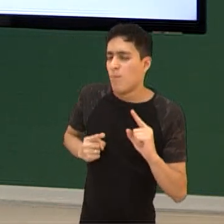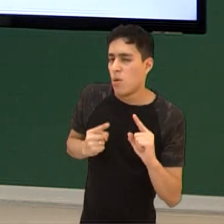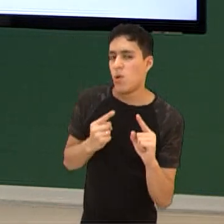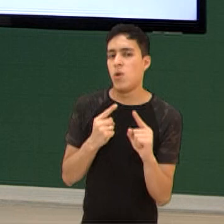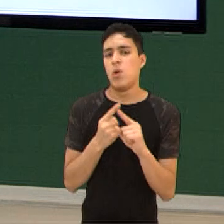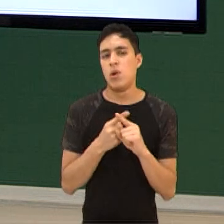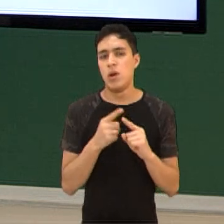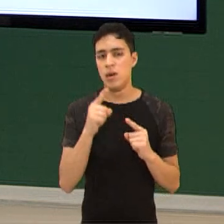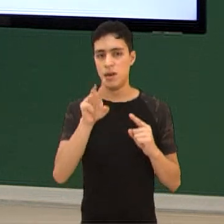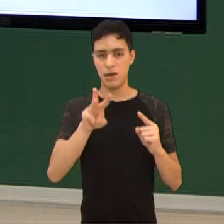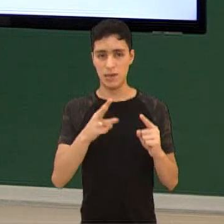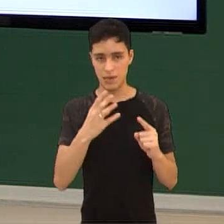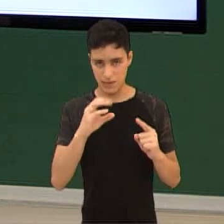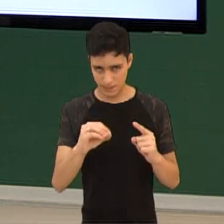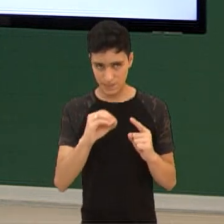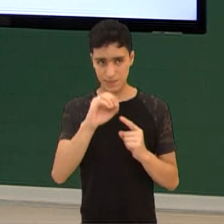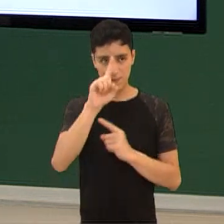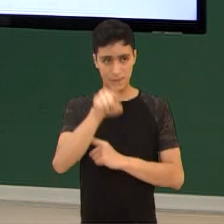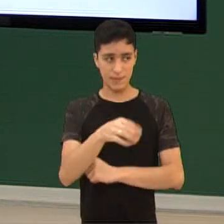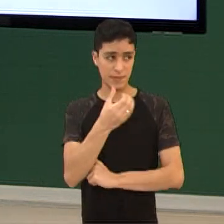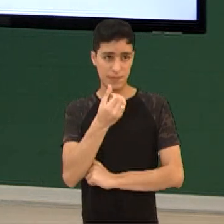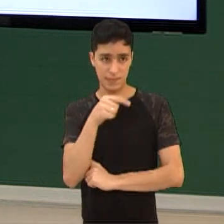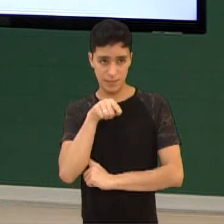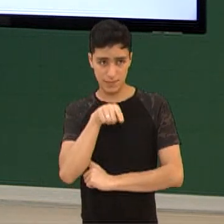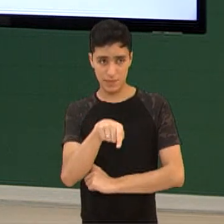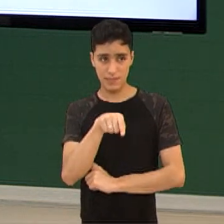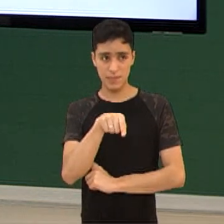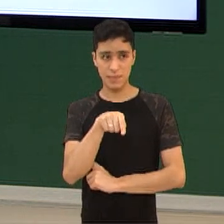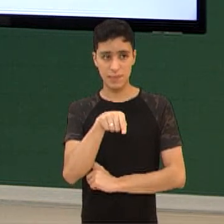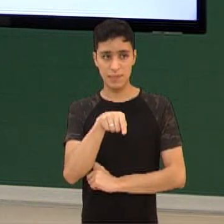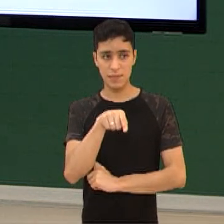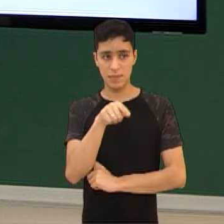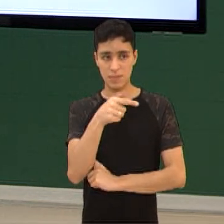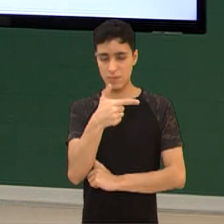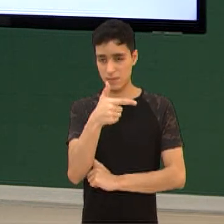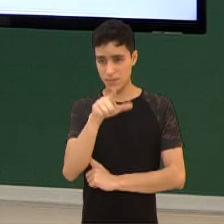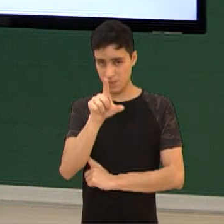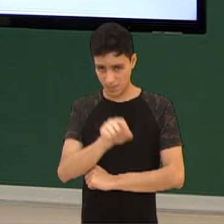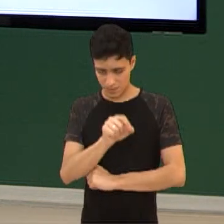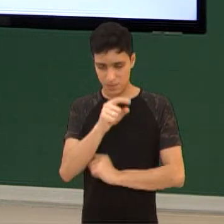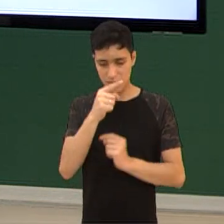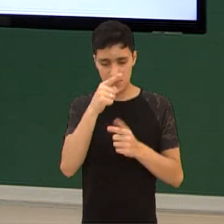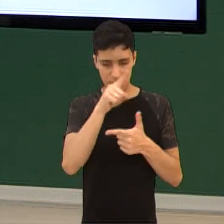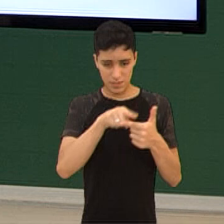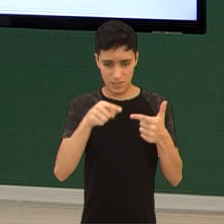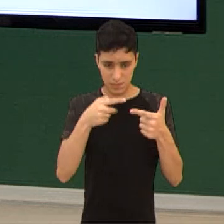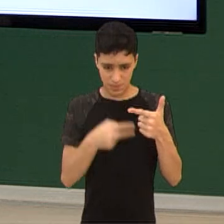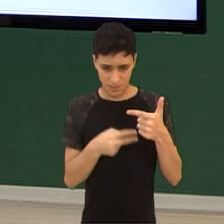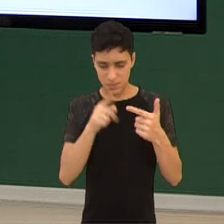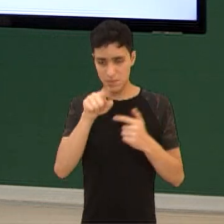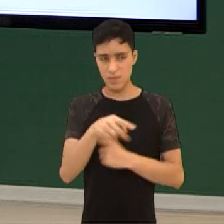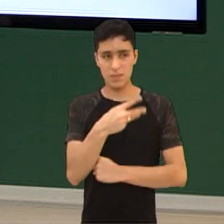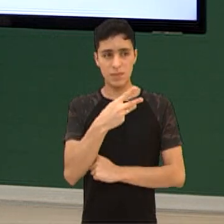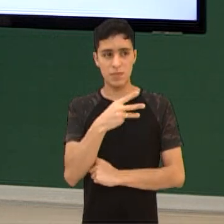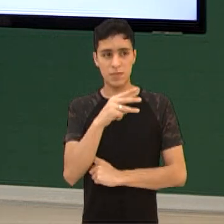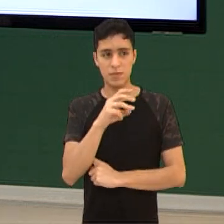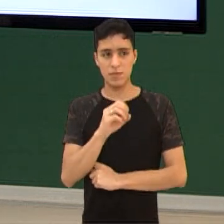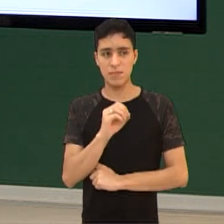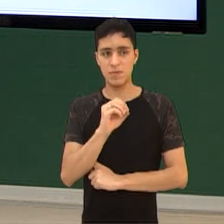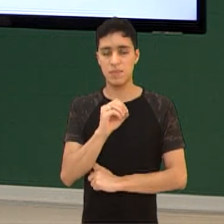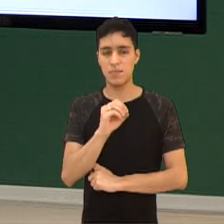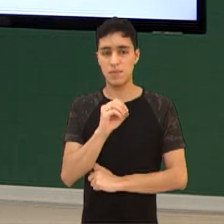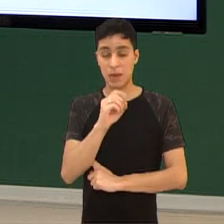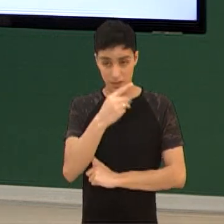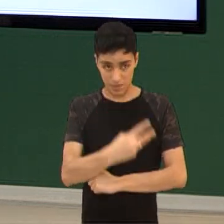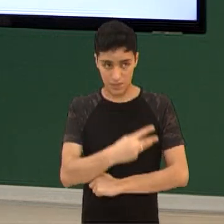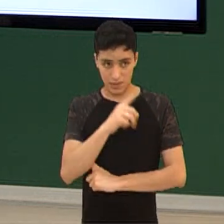multiplicar por 30, dá 6.210, dividir por 2, 3.105. Então,